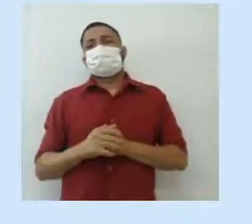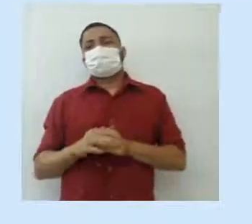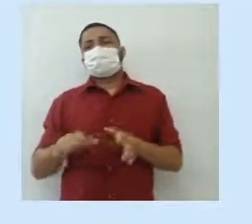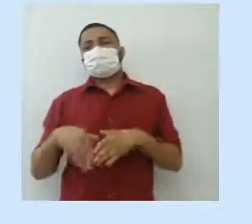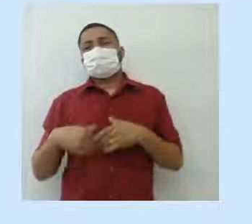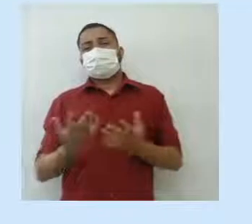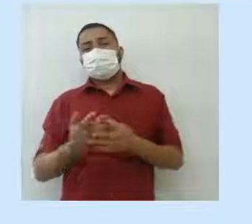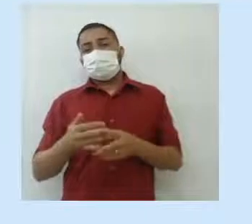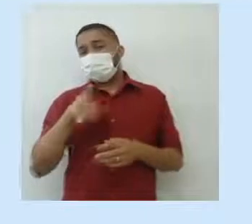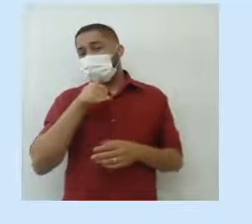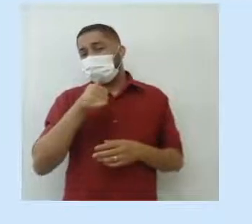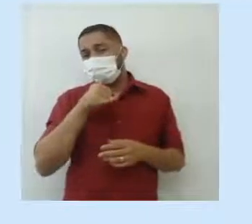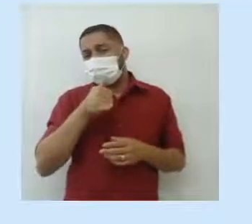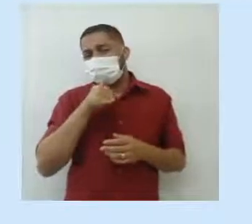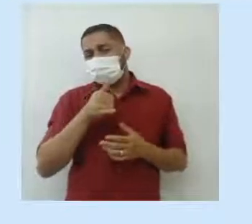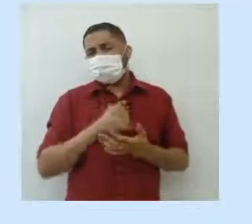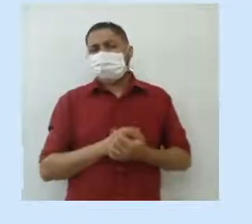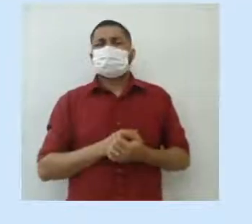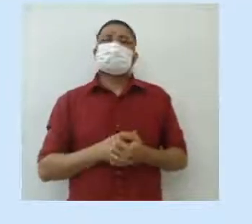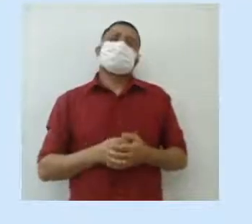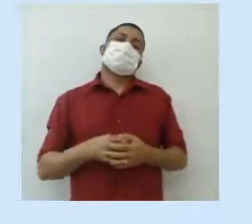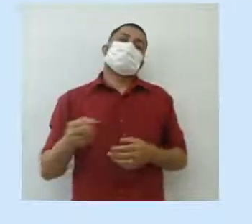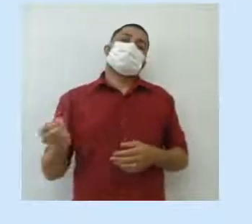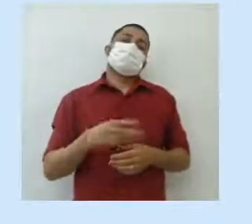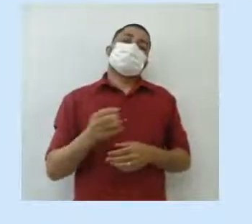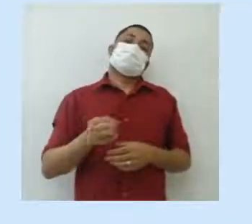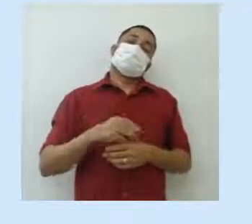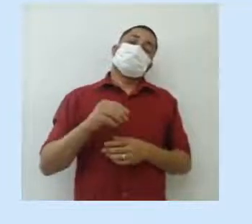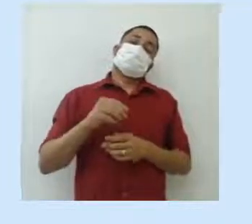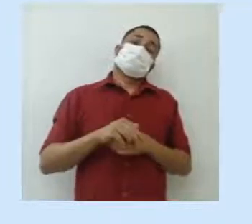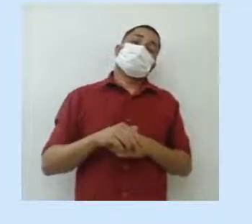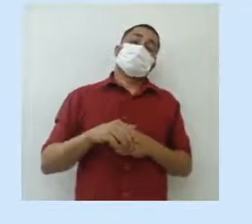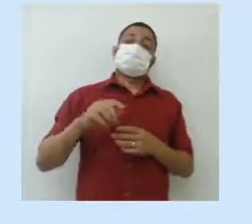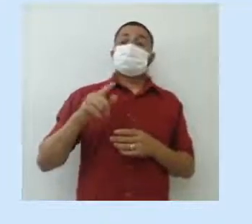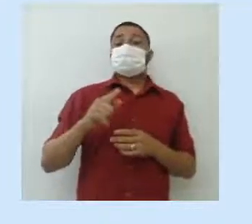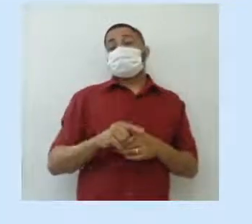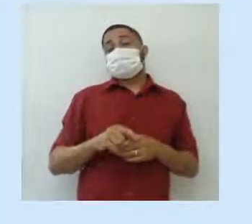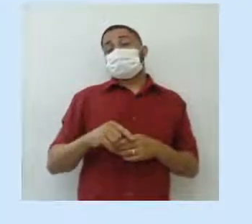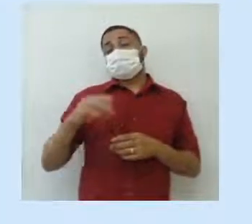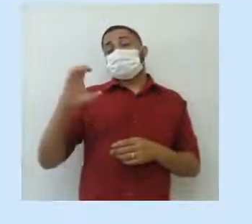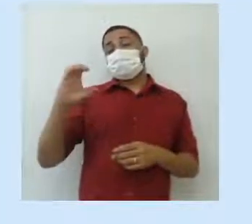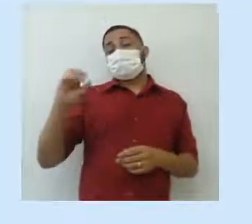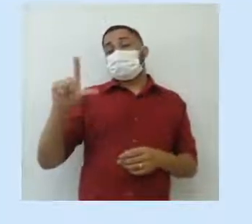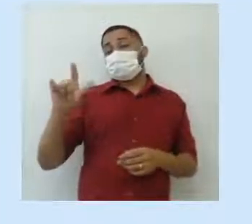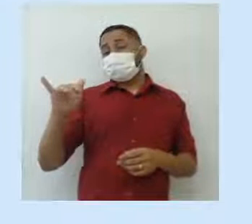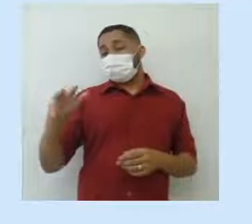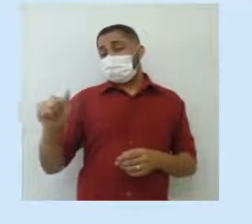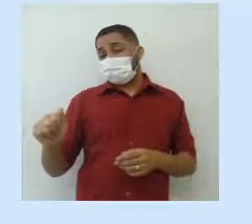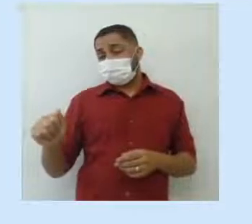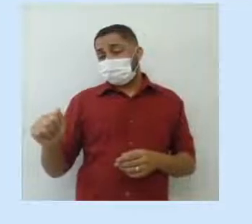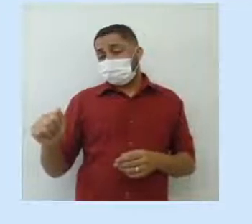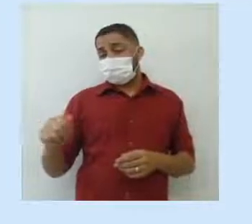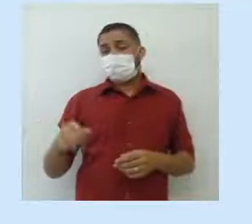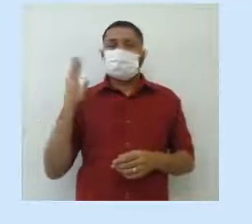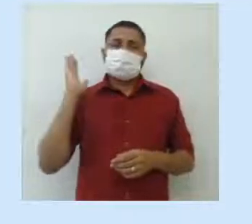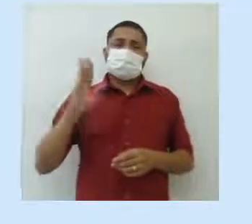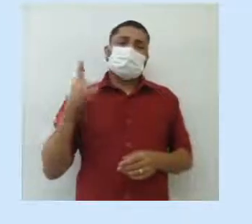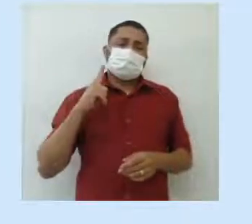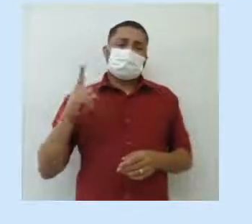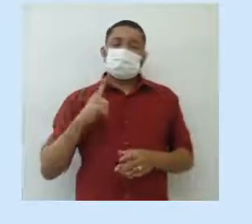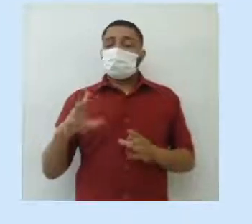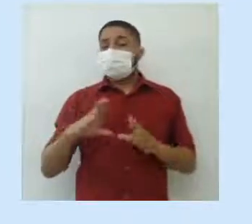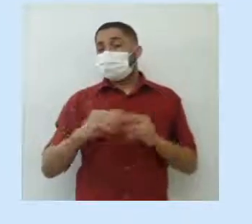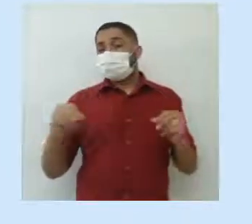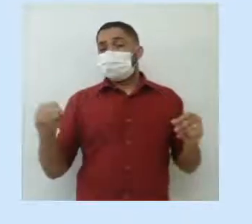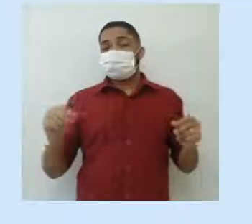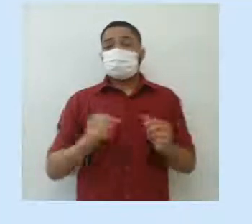Então, um exemplo bem clássico aí na Nova Granada, né, atualmente Colômbia, ou quando esses haviam sido